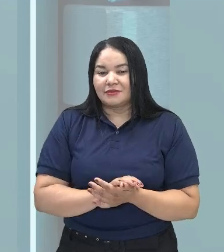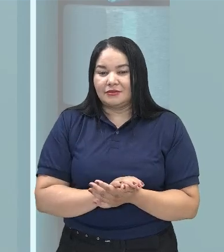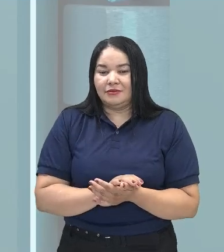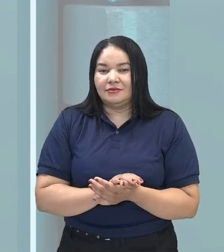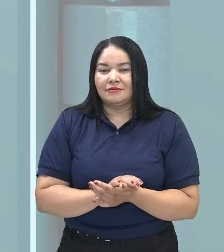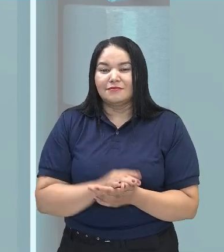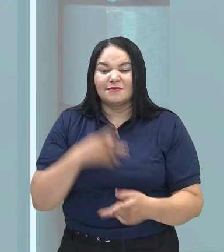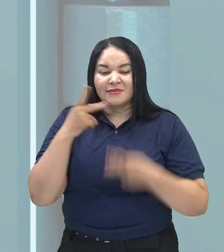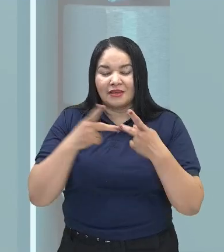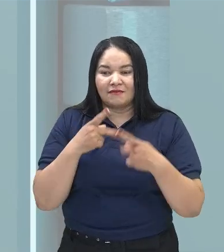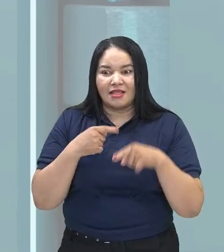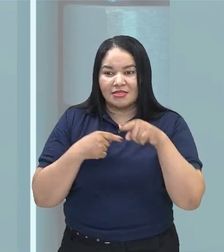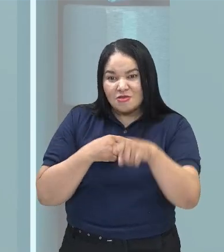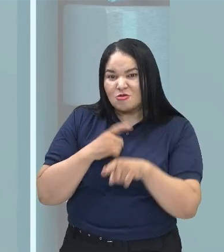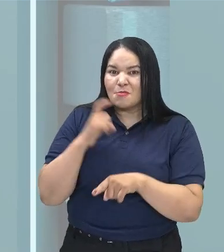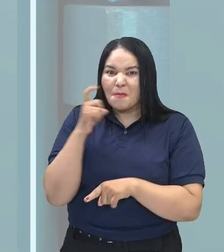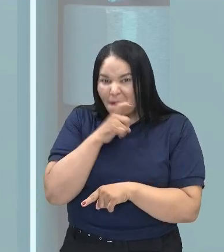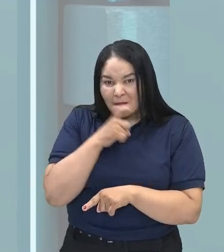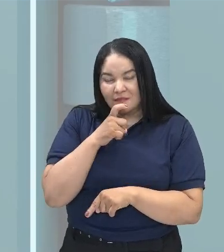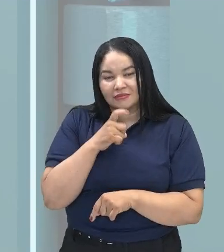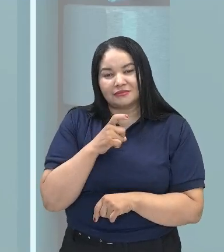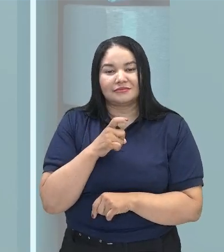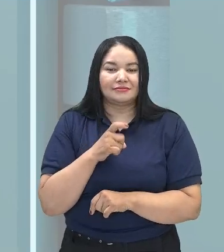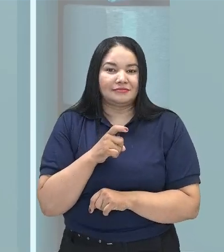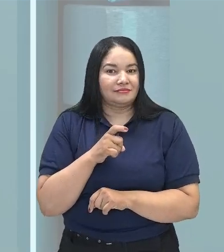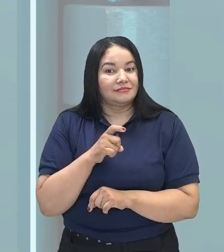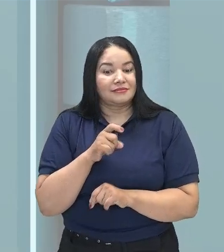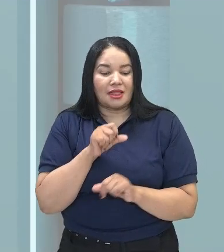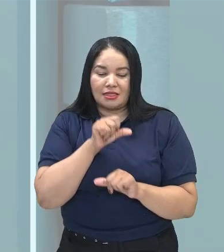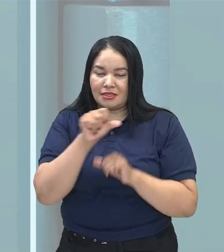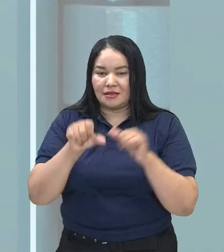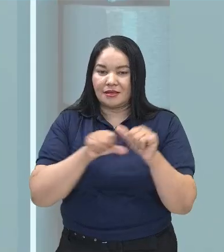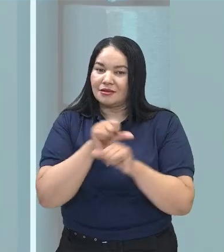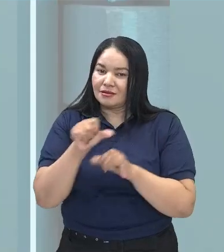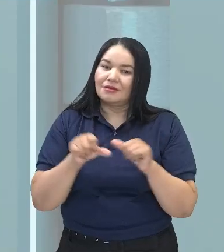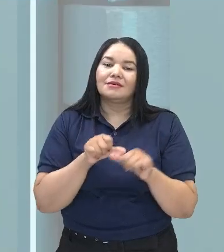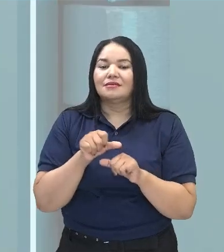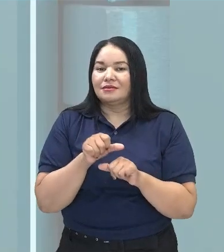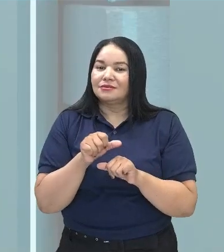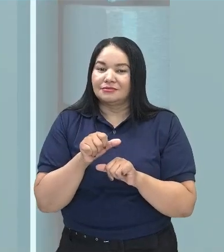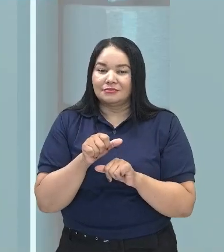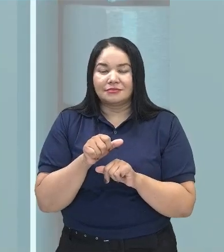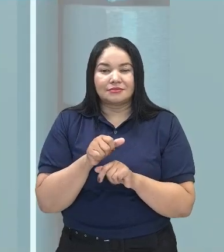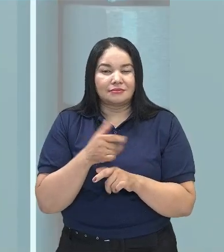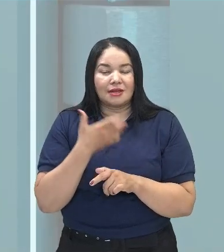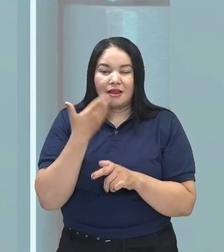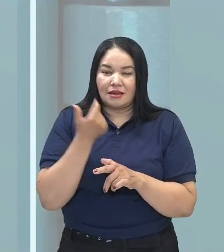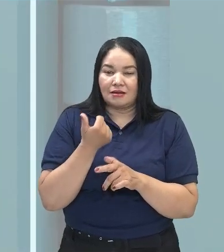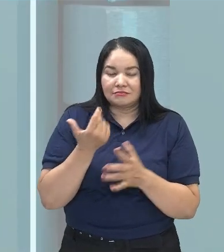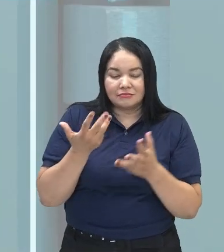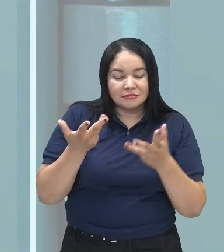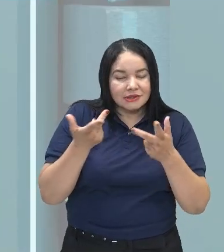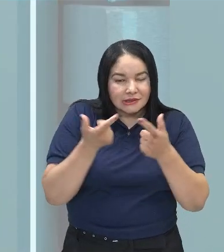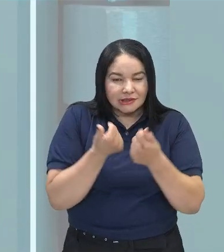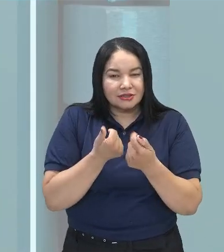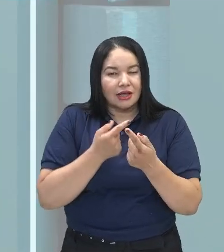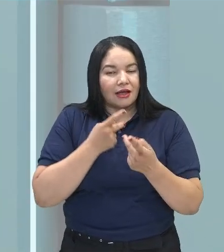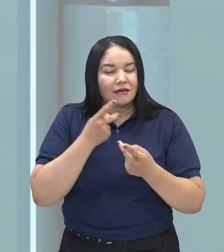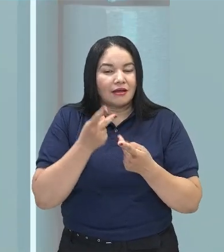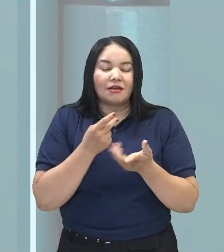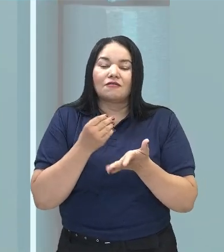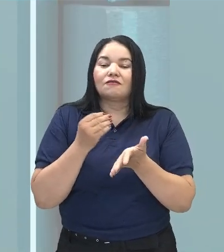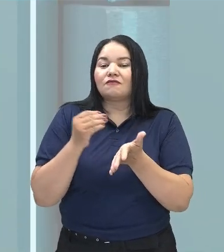mentiu, né? Não é mais agressivo, assim, olha, você mentiu. Não, gente, você faltou